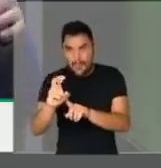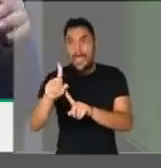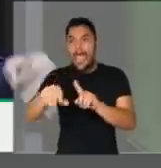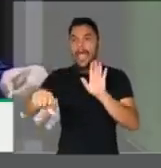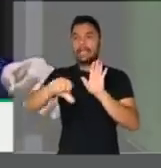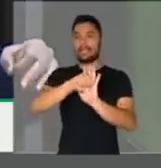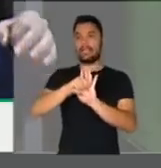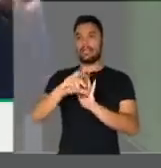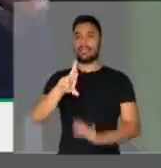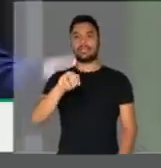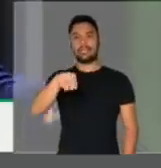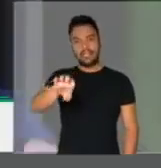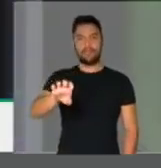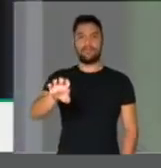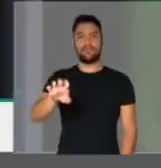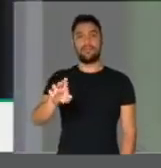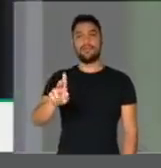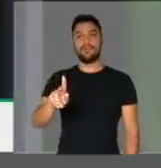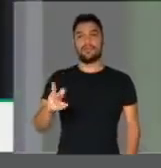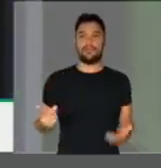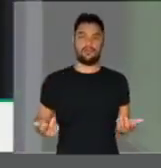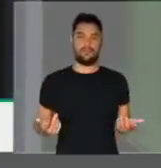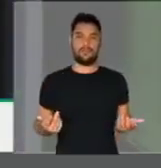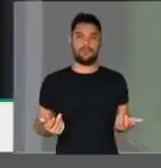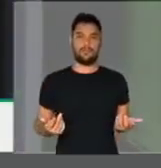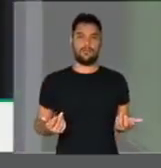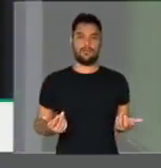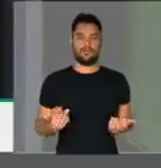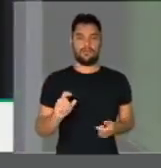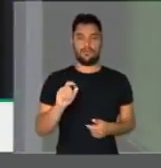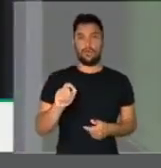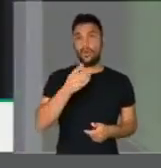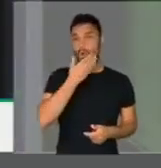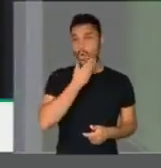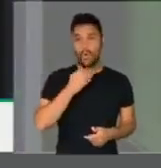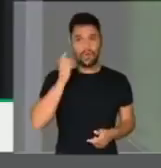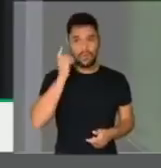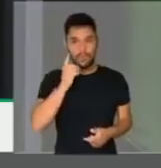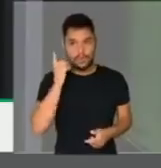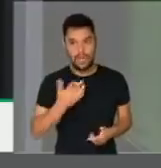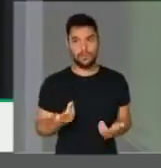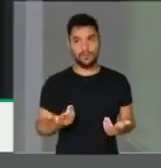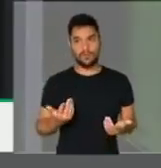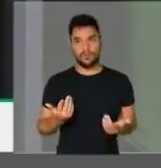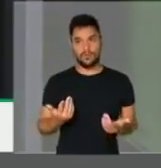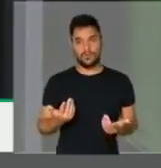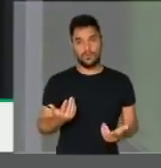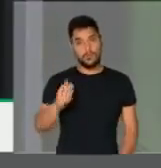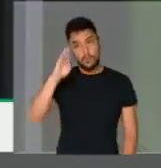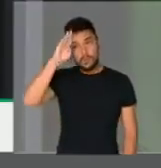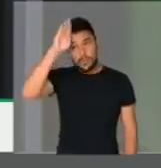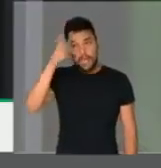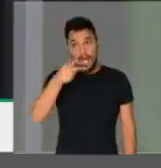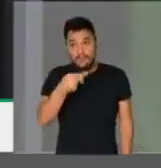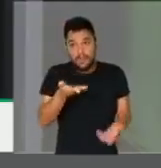isso o deputado Ivan Valente, líder do PSOL, o deputado Jair